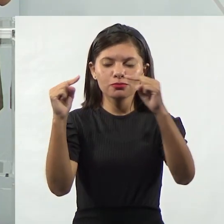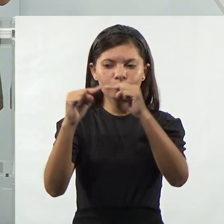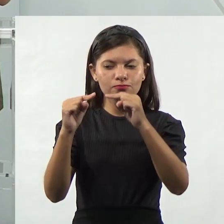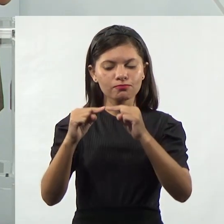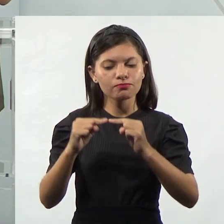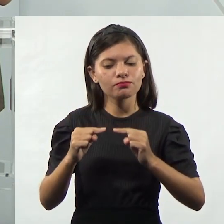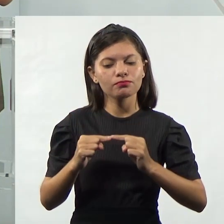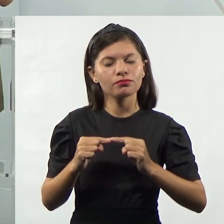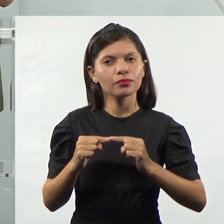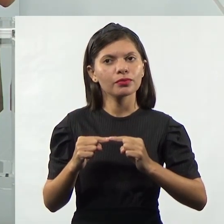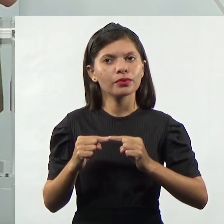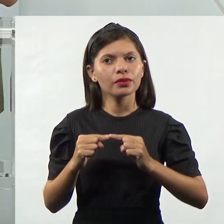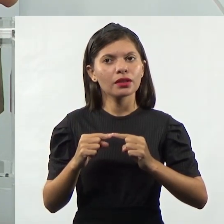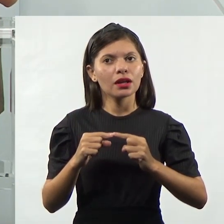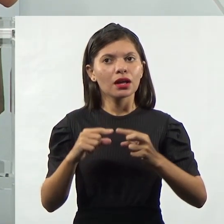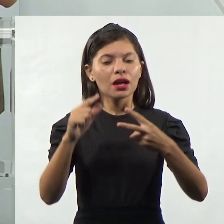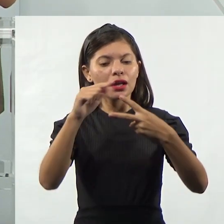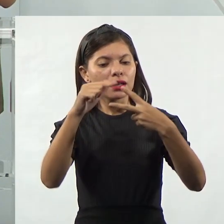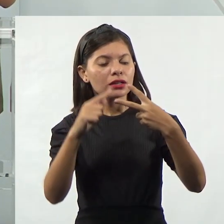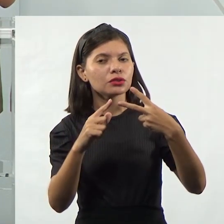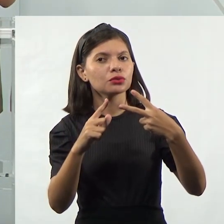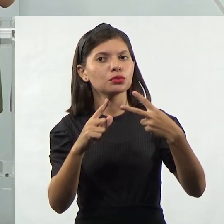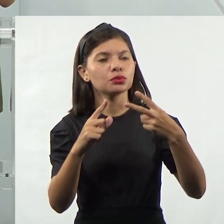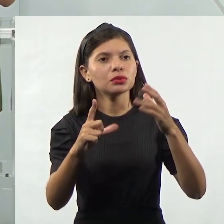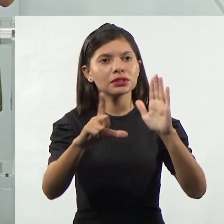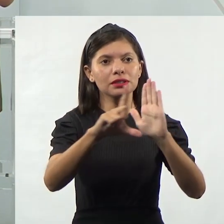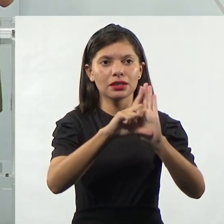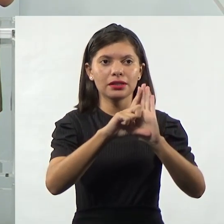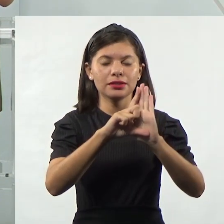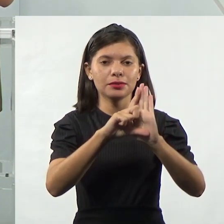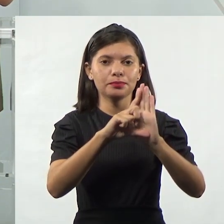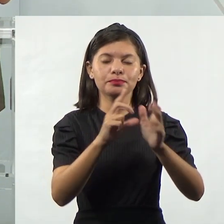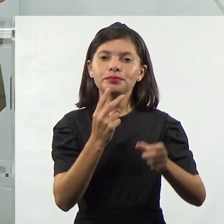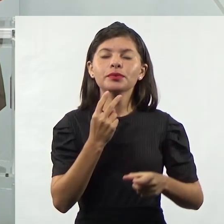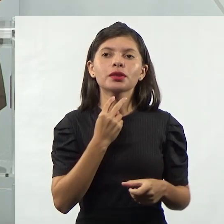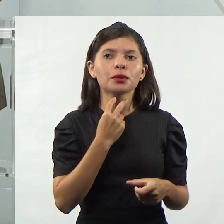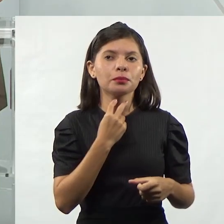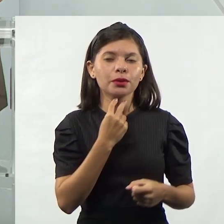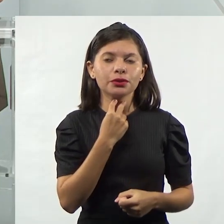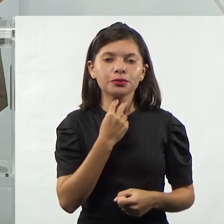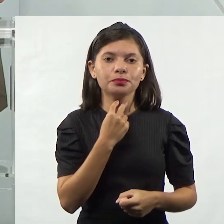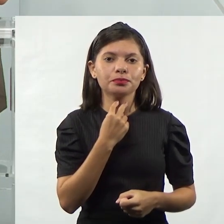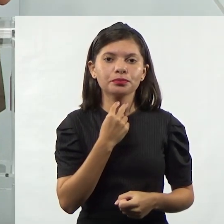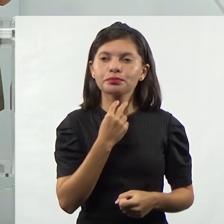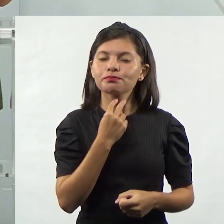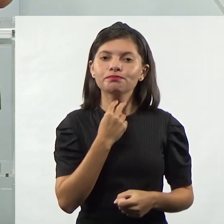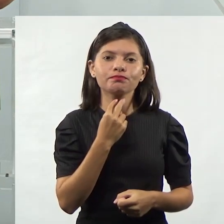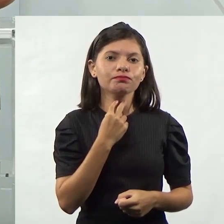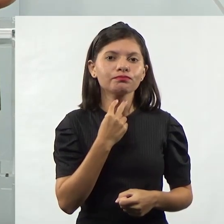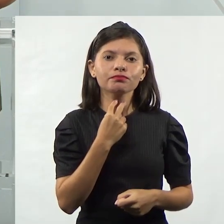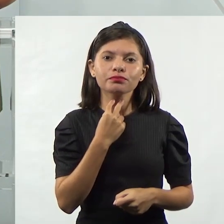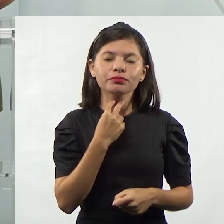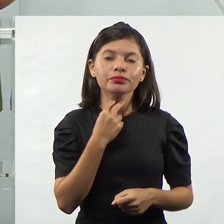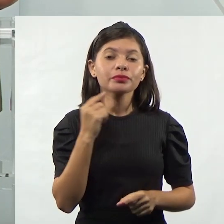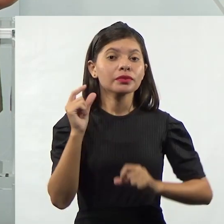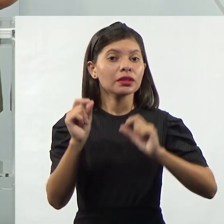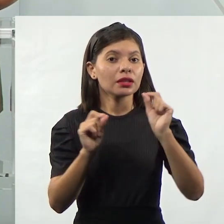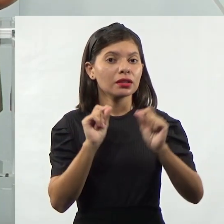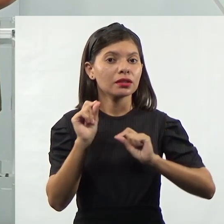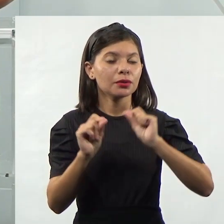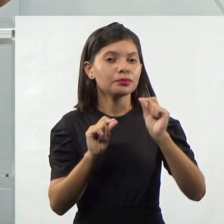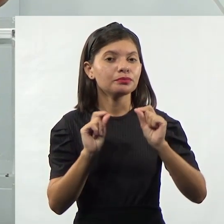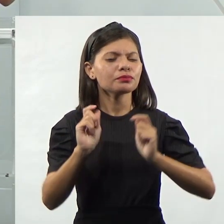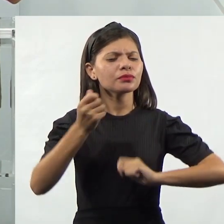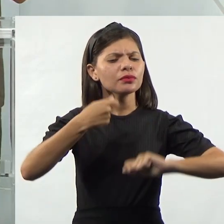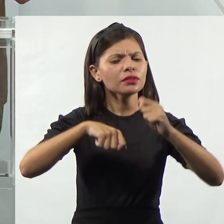as duas leis durante este momento que estamos tanto com a vigência da 14.133 quanto das leis